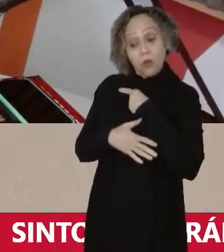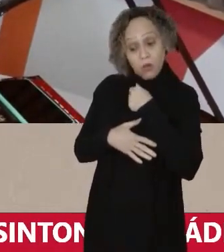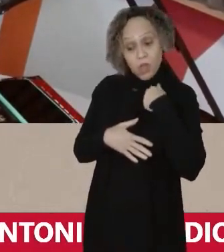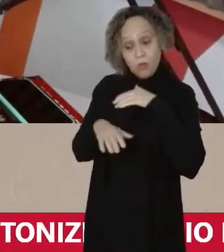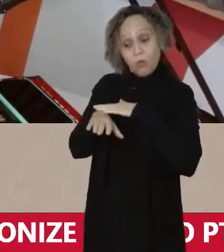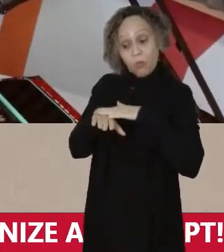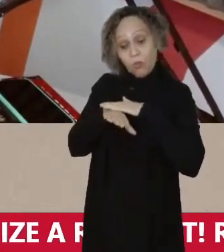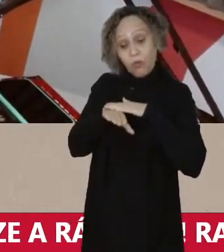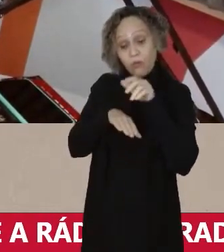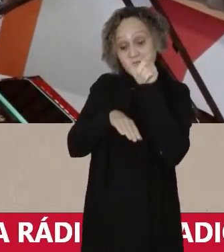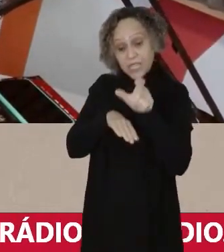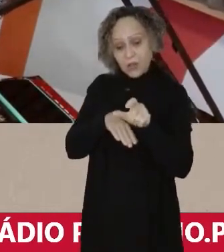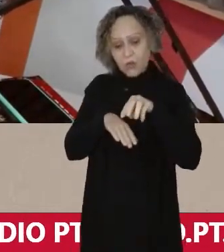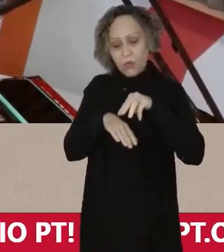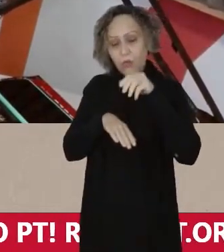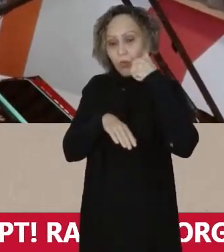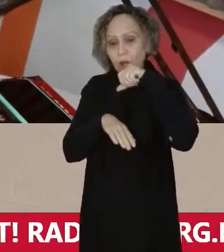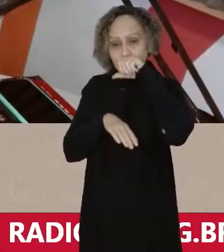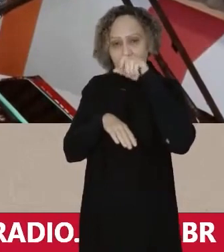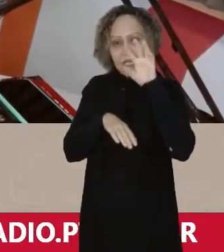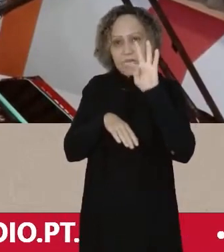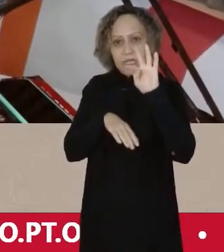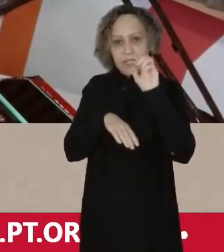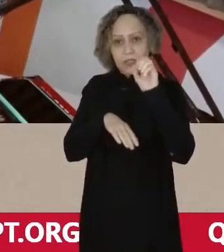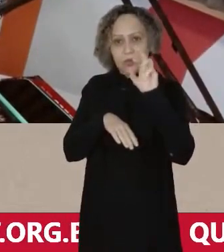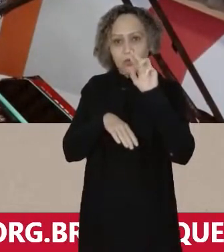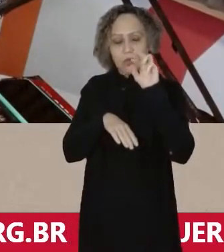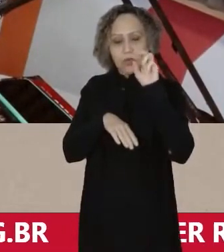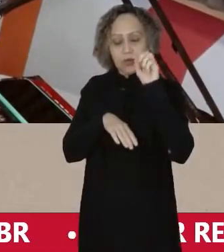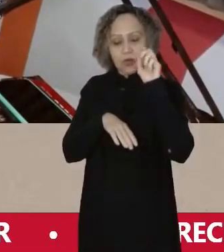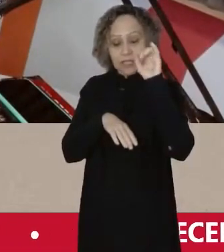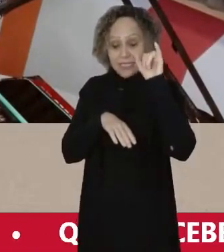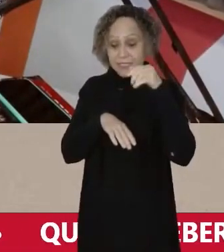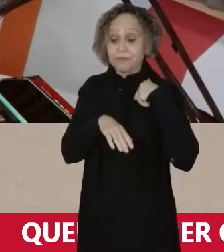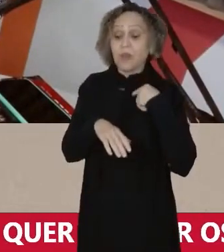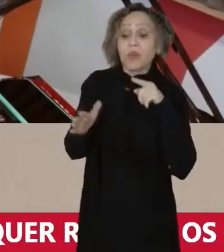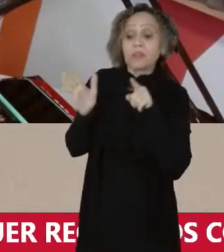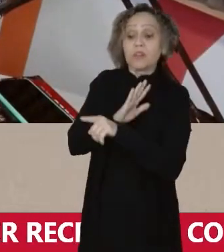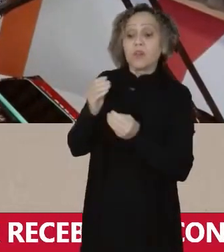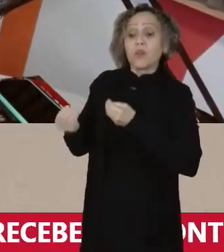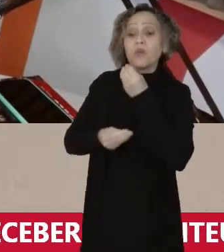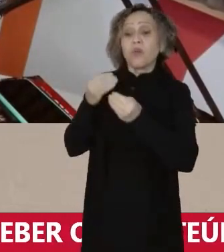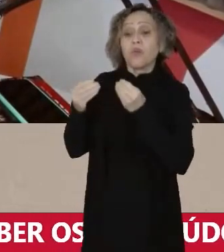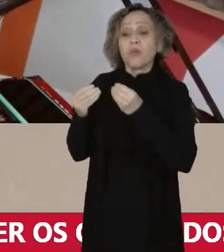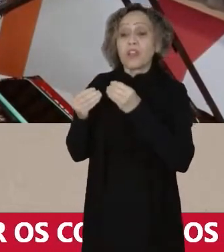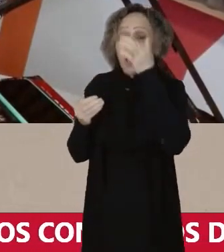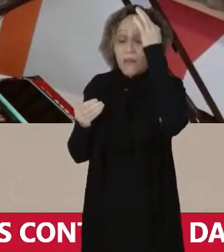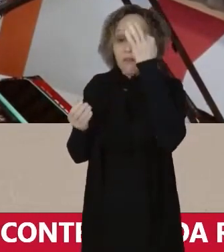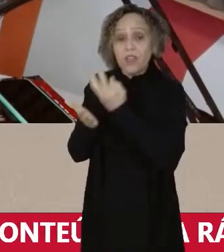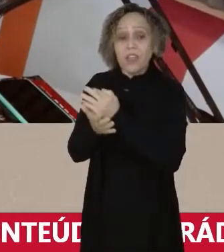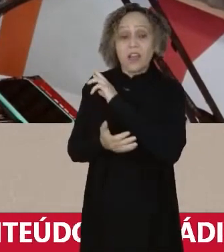assunto também com a Mãe Torodi e eu já começo perguntando para o senhor como é que o caminho religioso, o caminho da fé, pode abrigar a